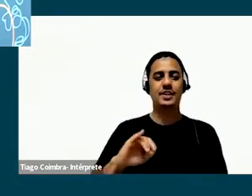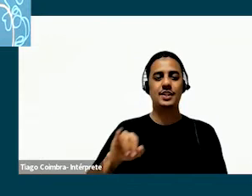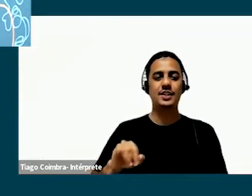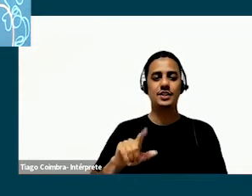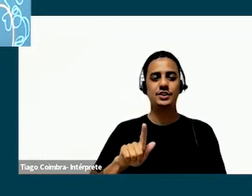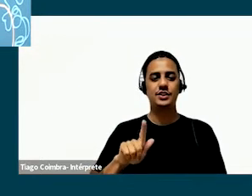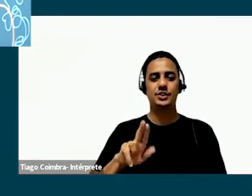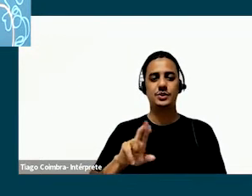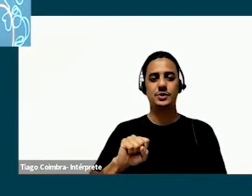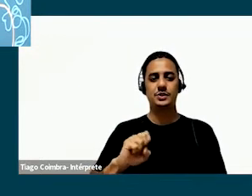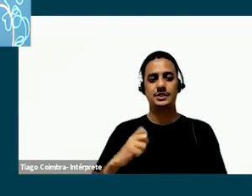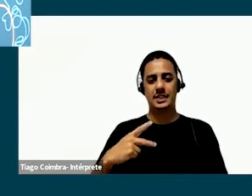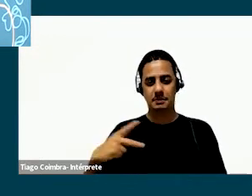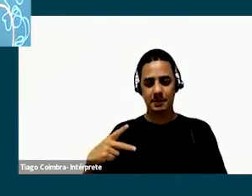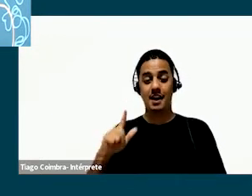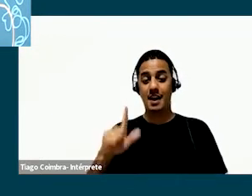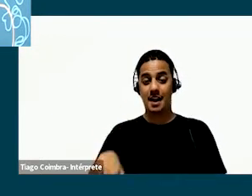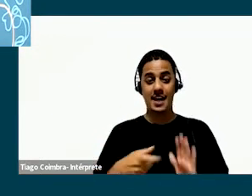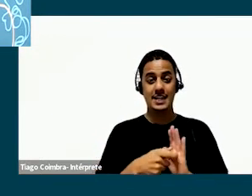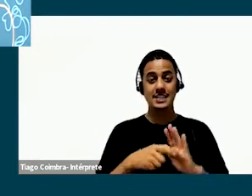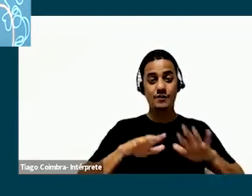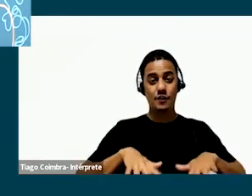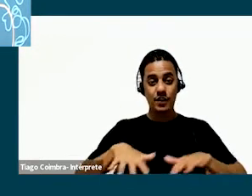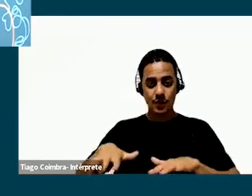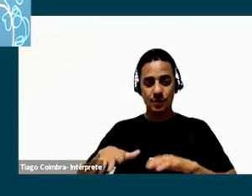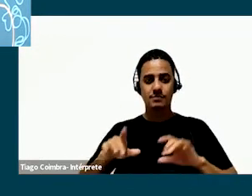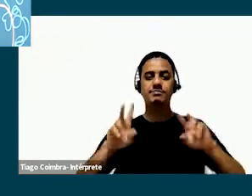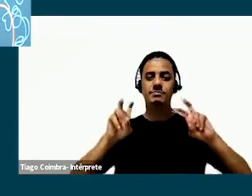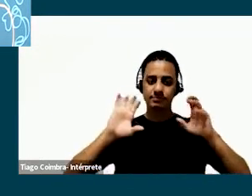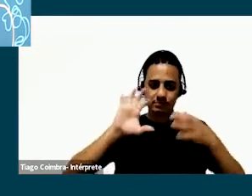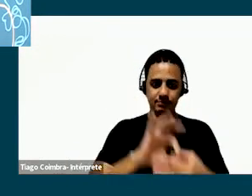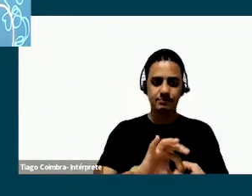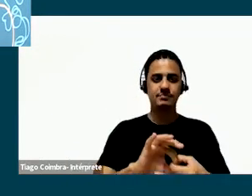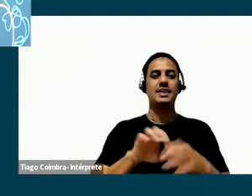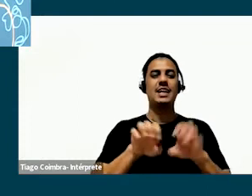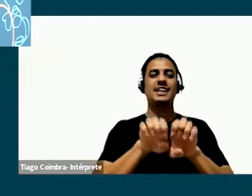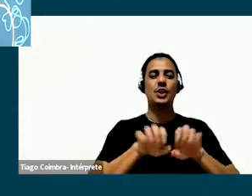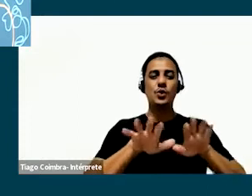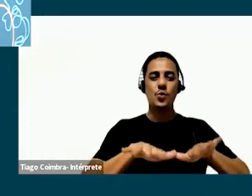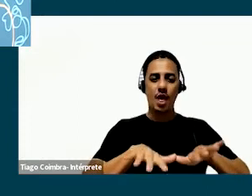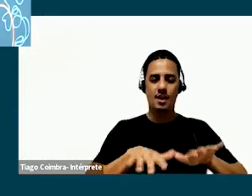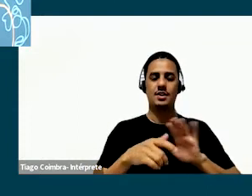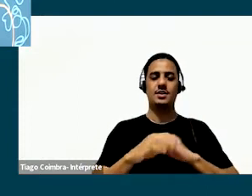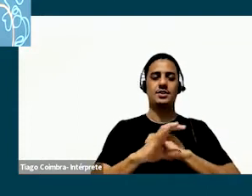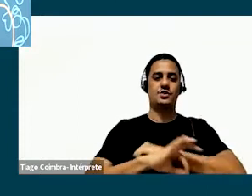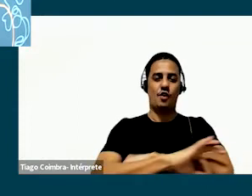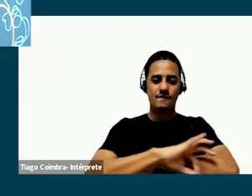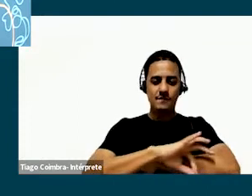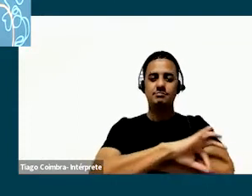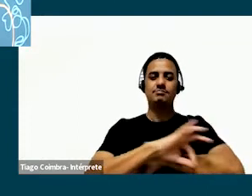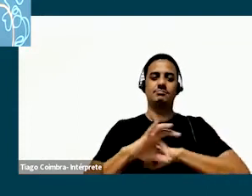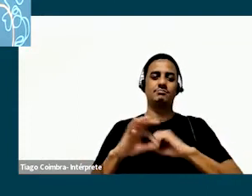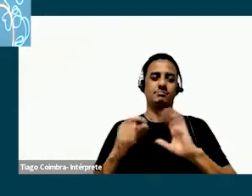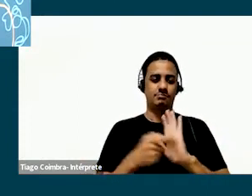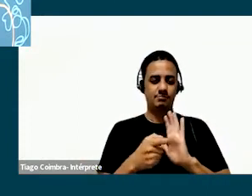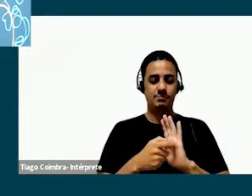Giuseppe, que é um desenvolvedor lead aqui na ThoughtWorks, e vai aprofundar no tema de arquitetura de softwares, produtos e jornada